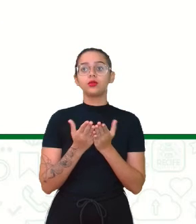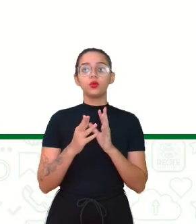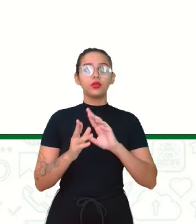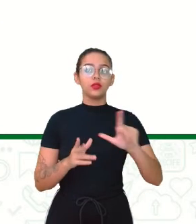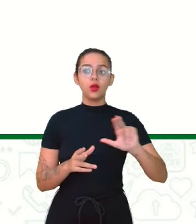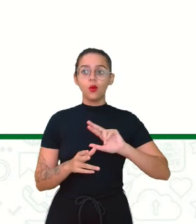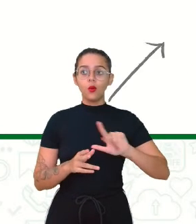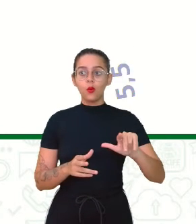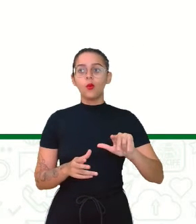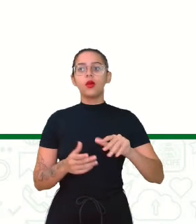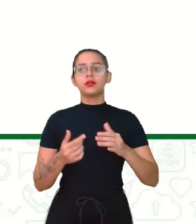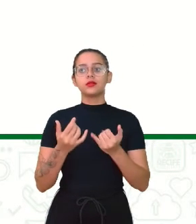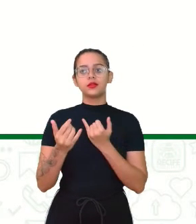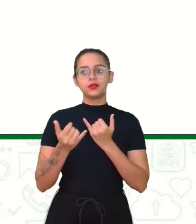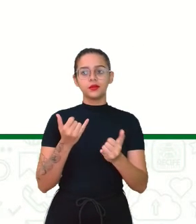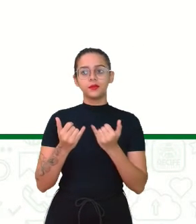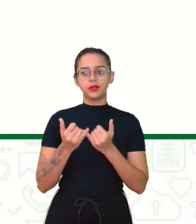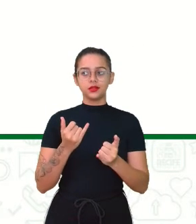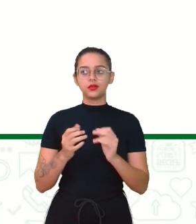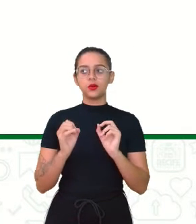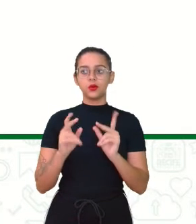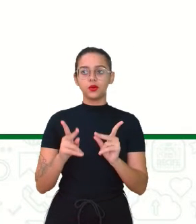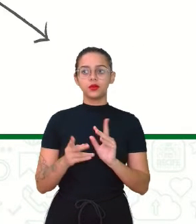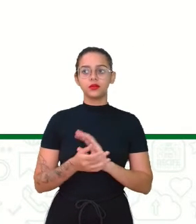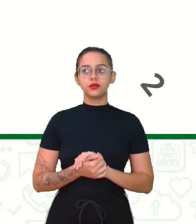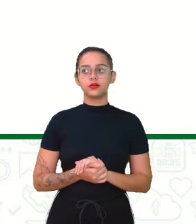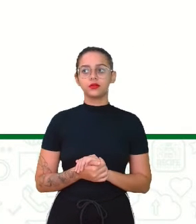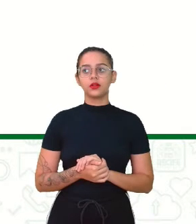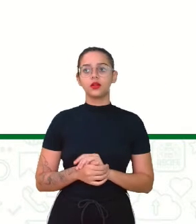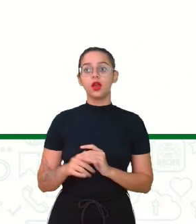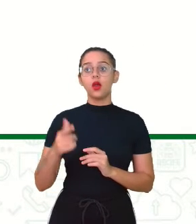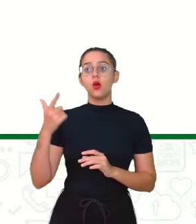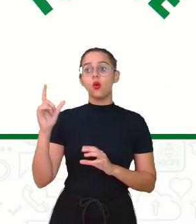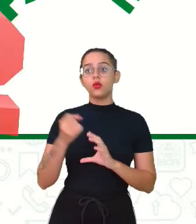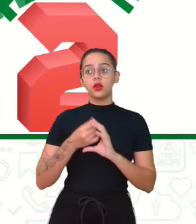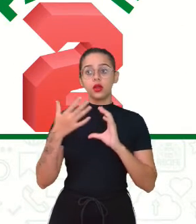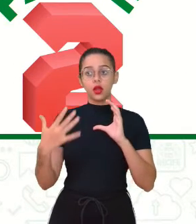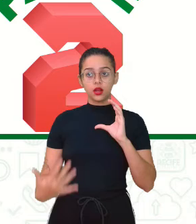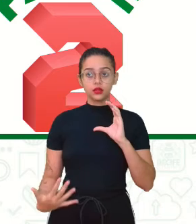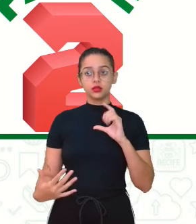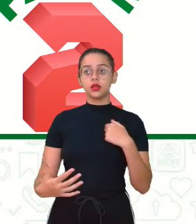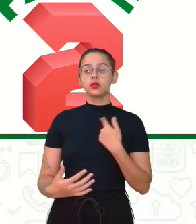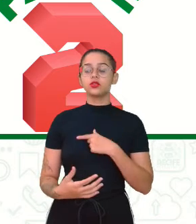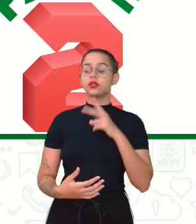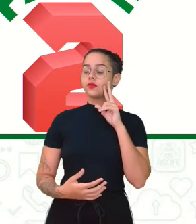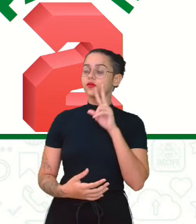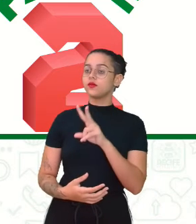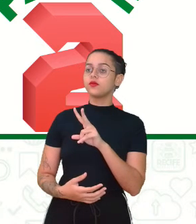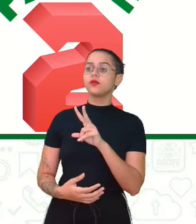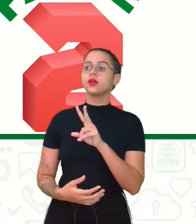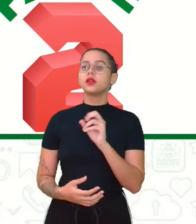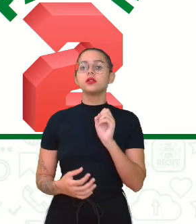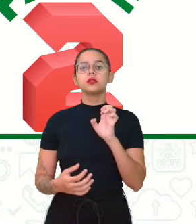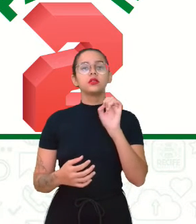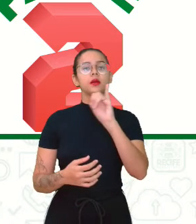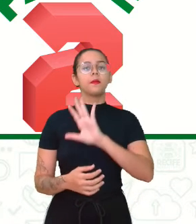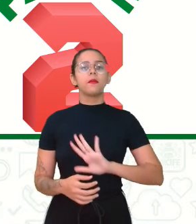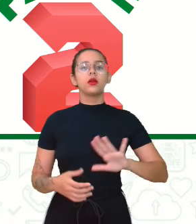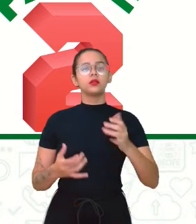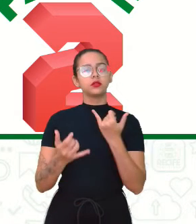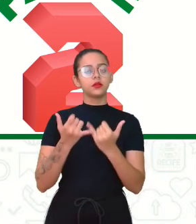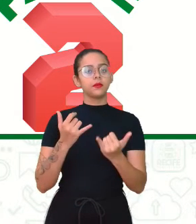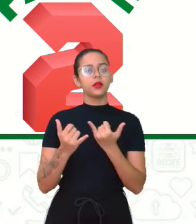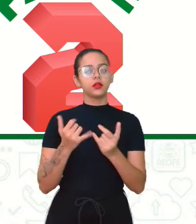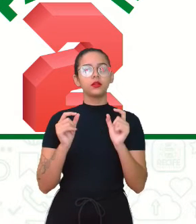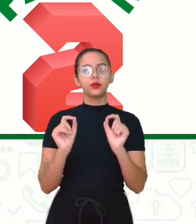não são semelhantes, tá certo? A outra característica que a gente precisa ver se as figuras são